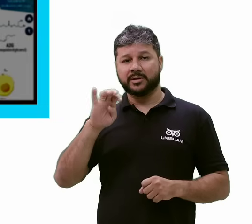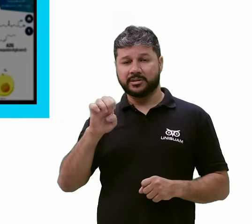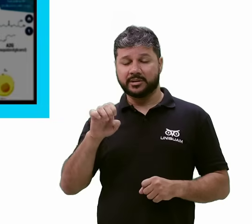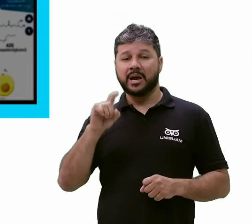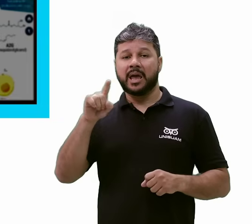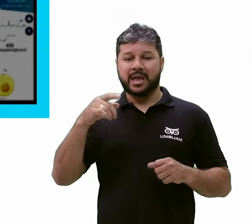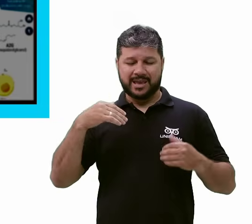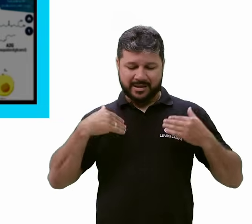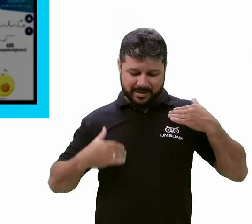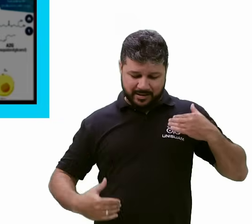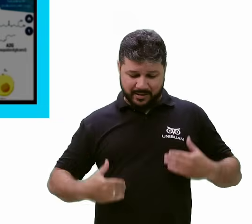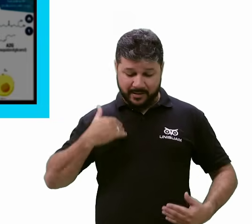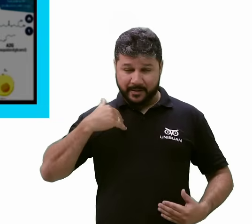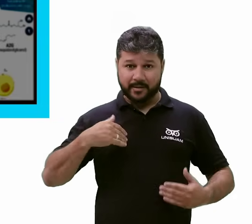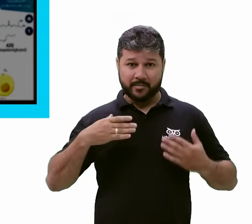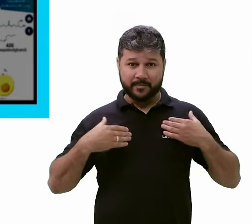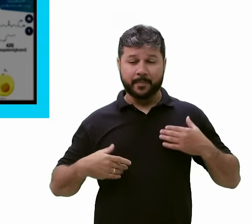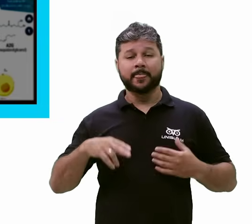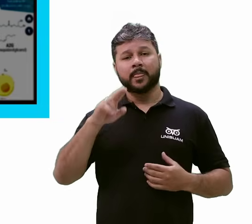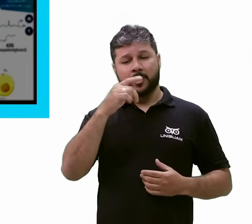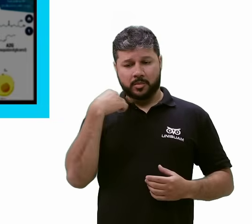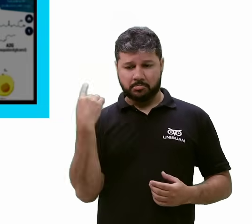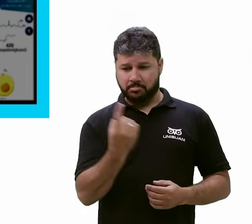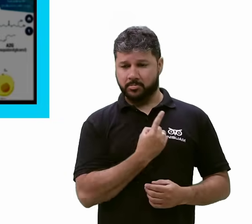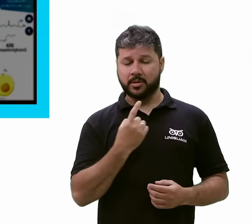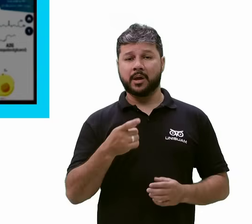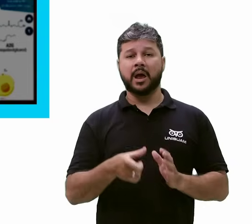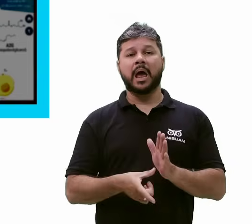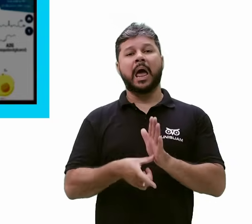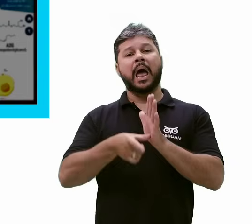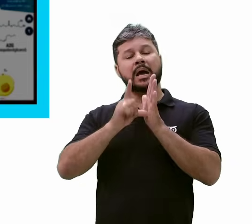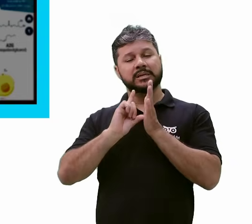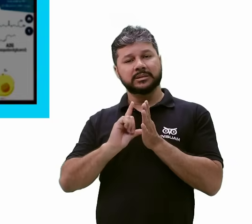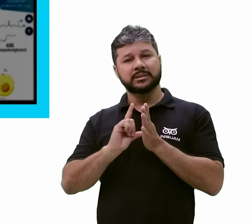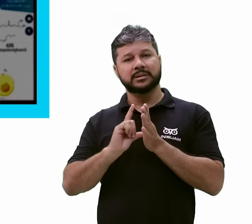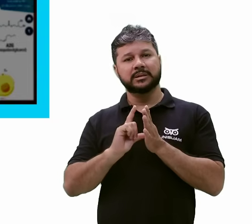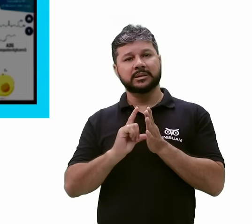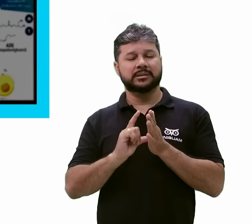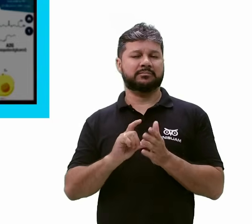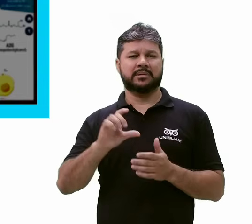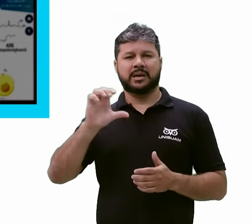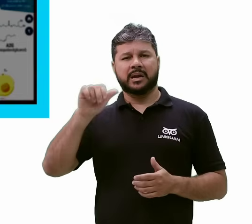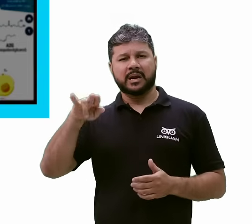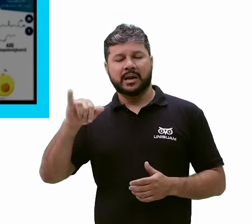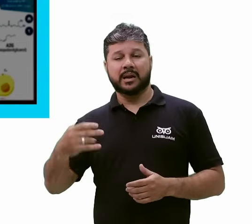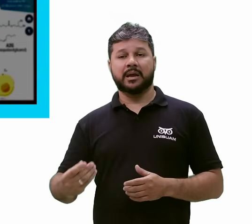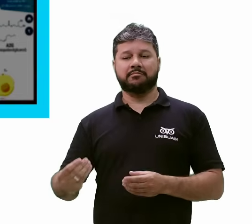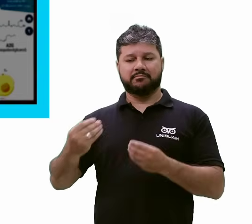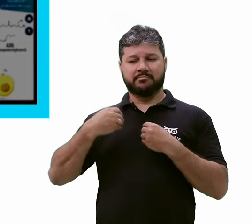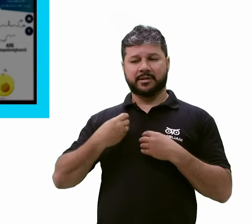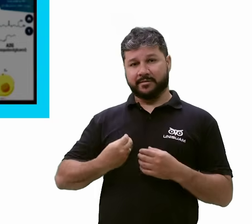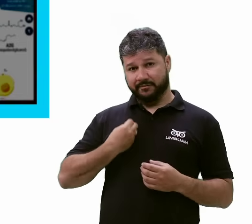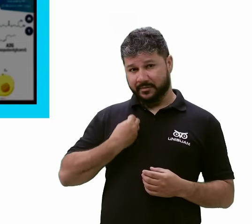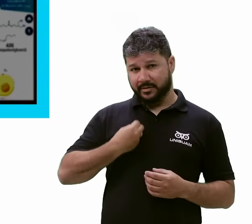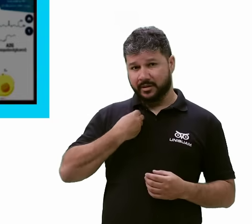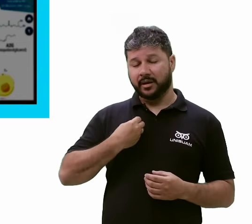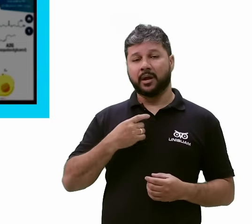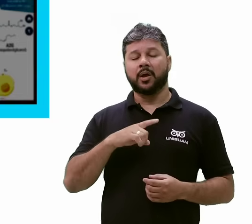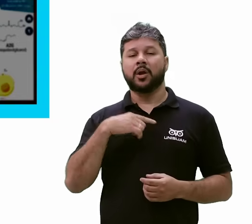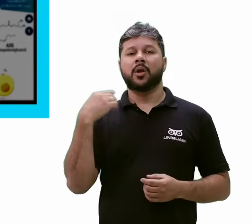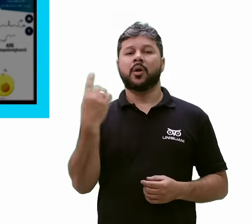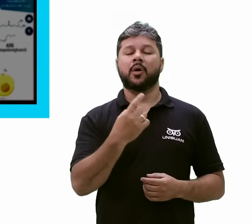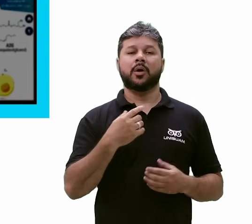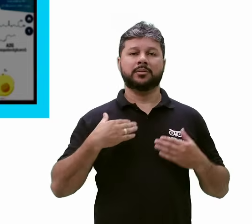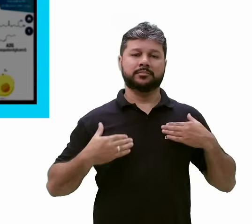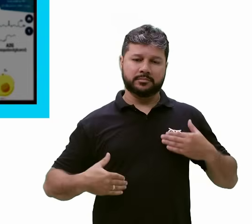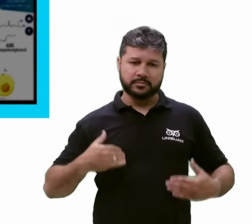fisiológico, tá? Onde nós mesmos, antes mesmo de cannabis na nossa vida, o